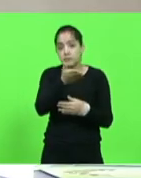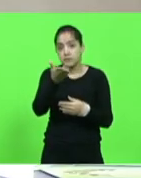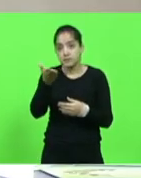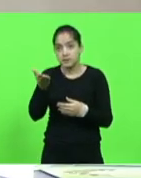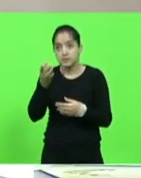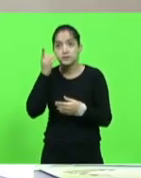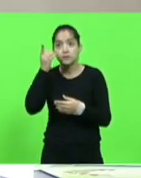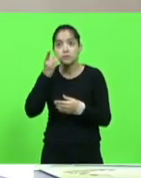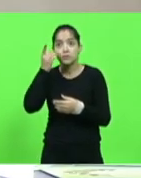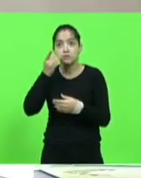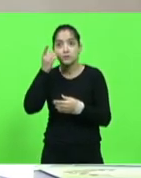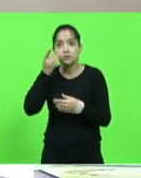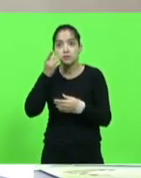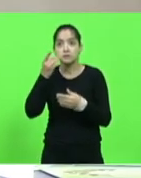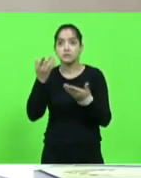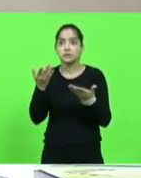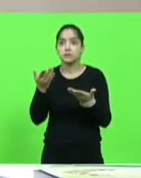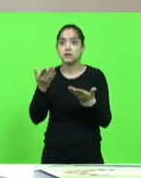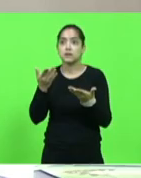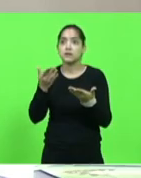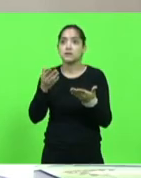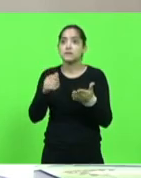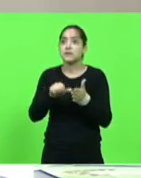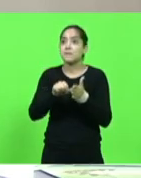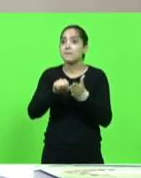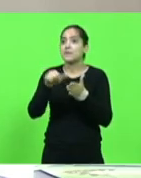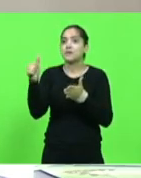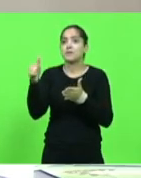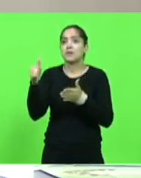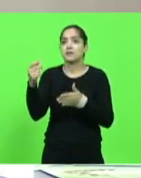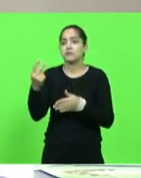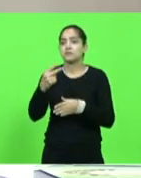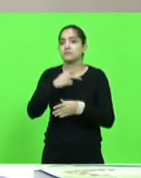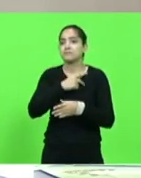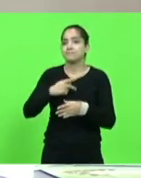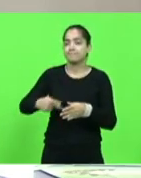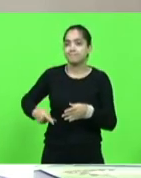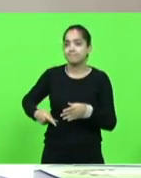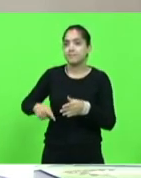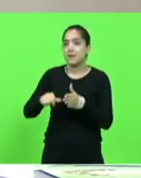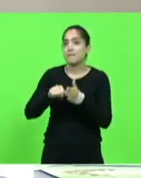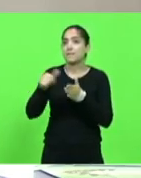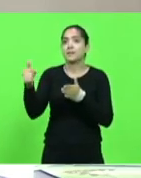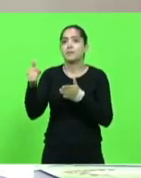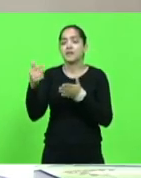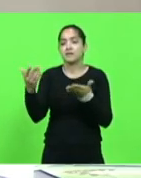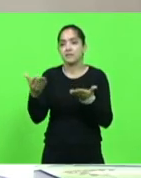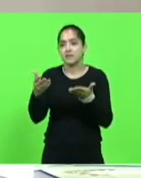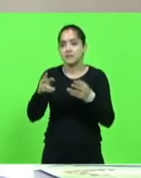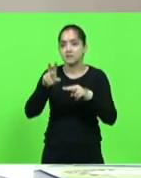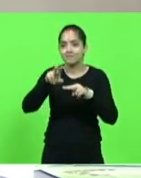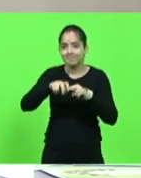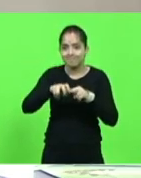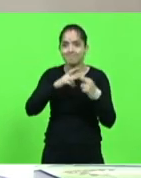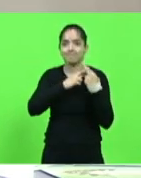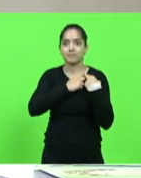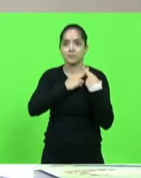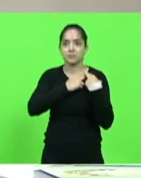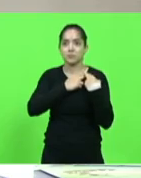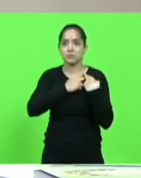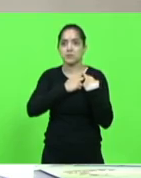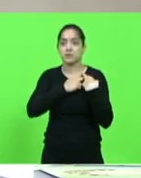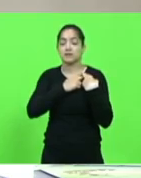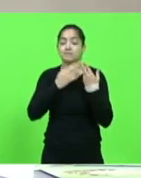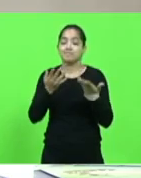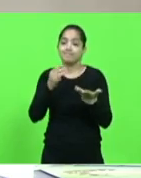como qualquer primeiro vice-presidente, é a primeira vez que estou aqui numa responsabilidade muito grande.